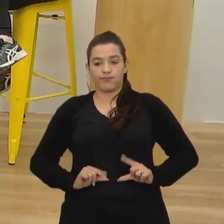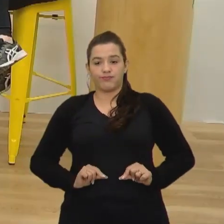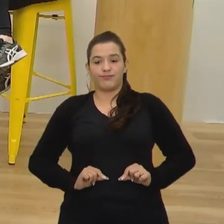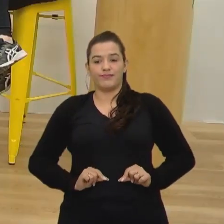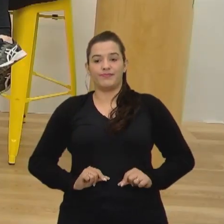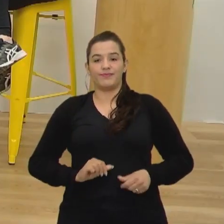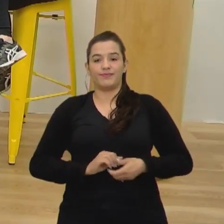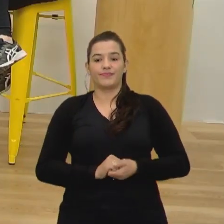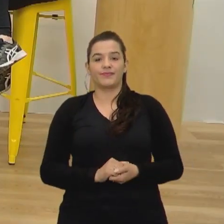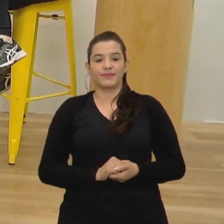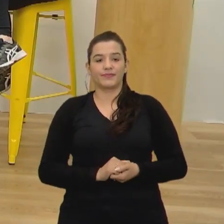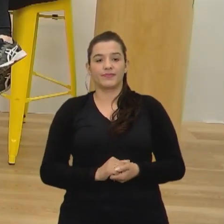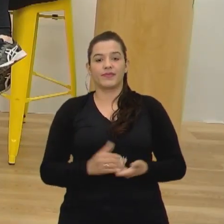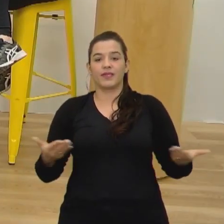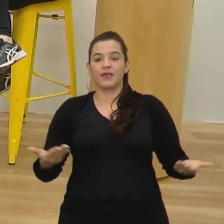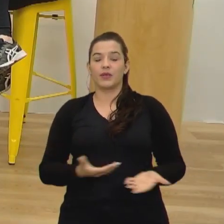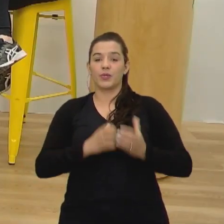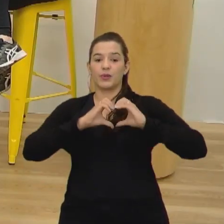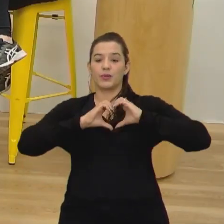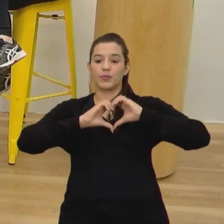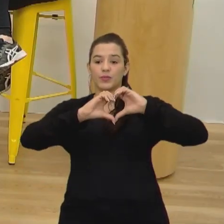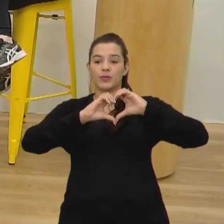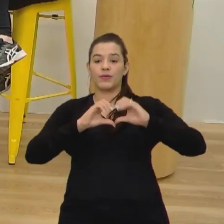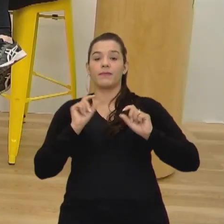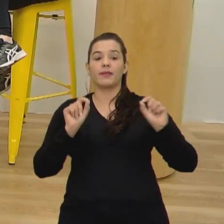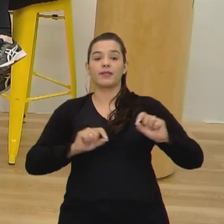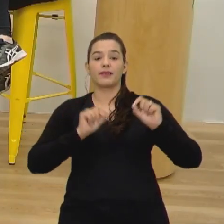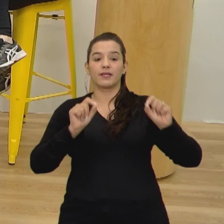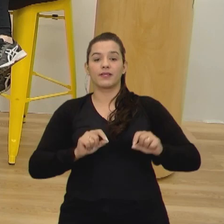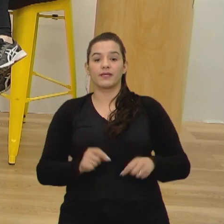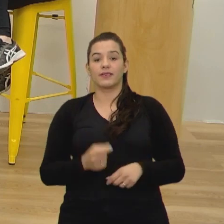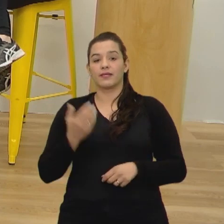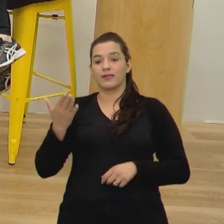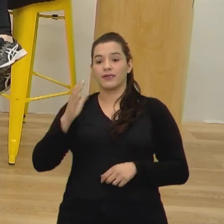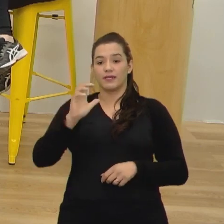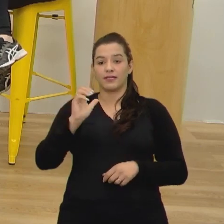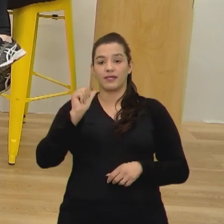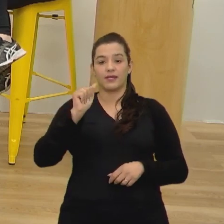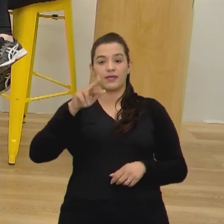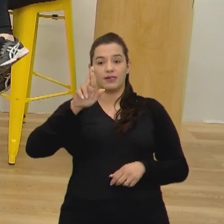Ju. E o coração, vai pra O quem? coração vai pro... Vamos pra Karim?